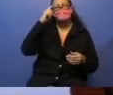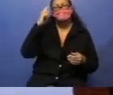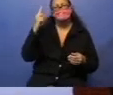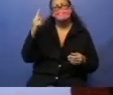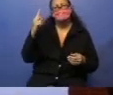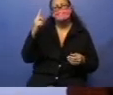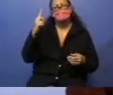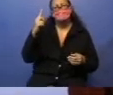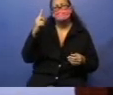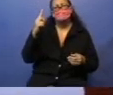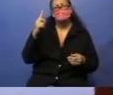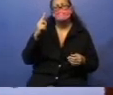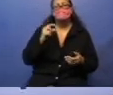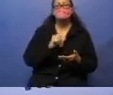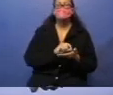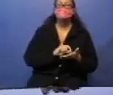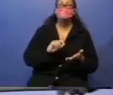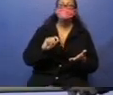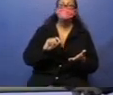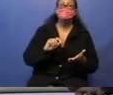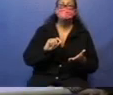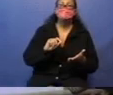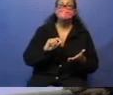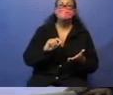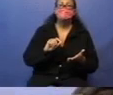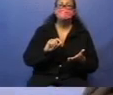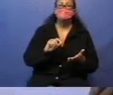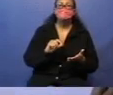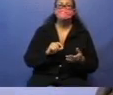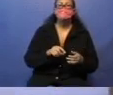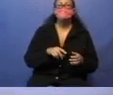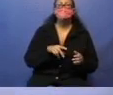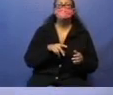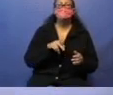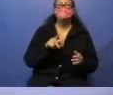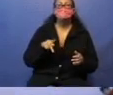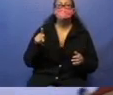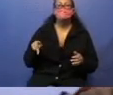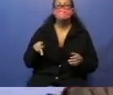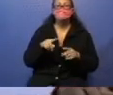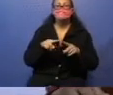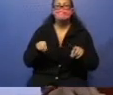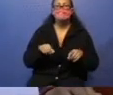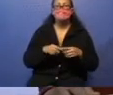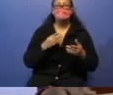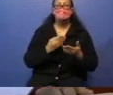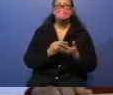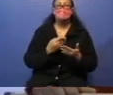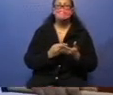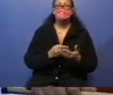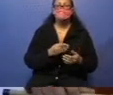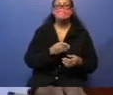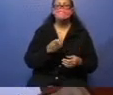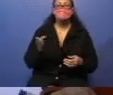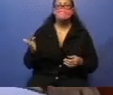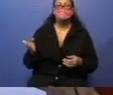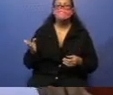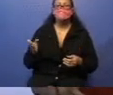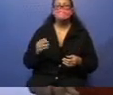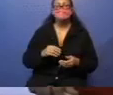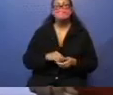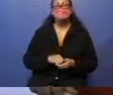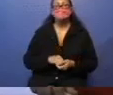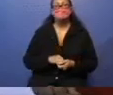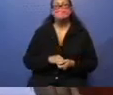Dúvidas, correção das atividades da tarefa, o professor da sala de vocês. Combinado?